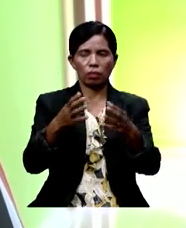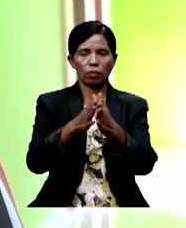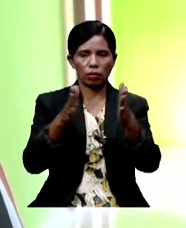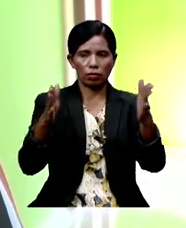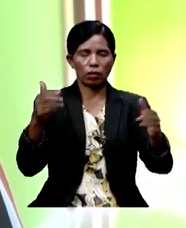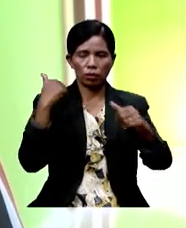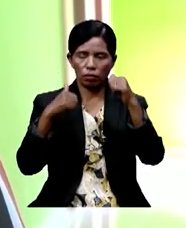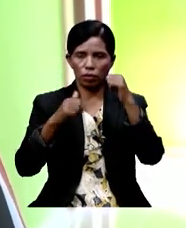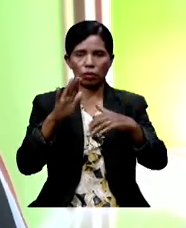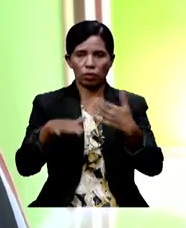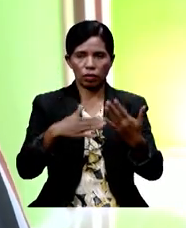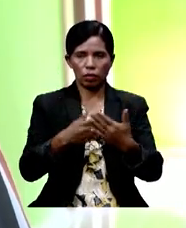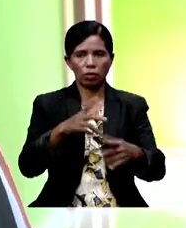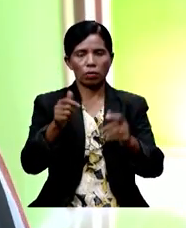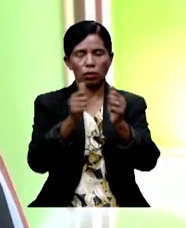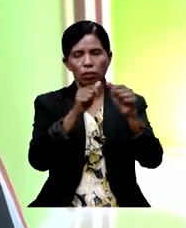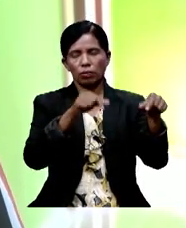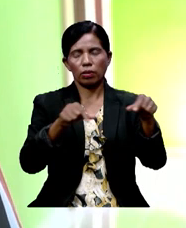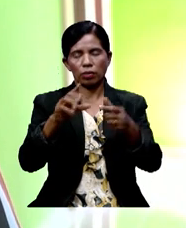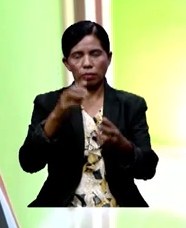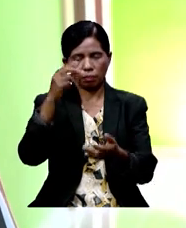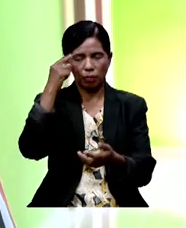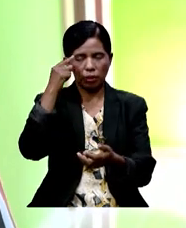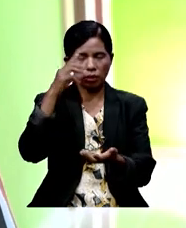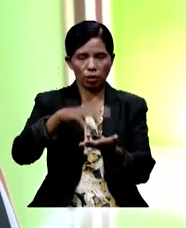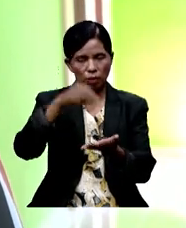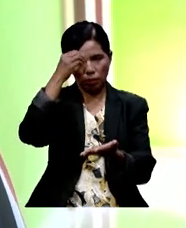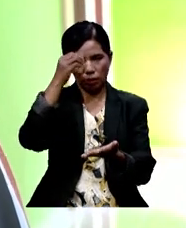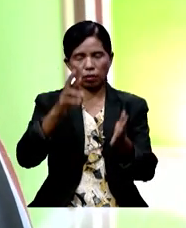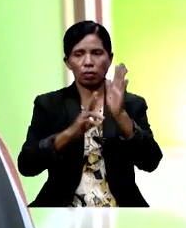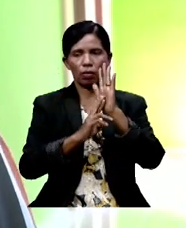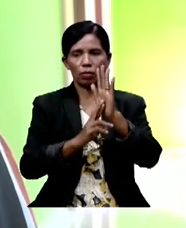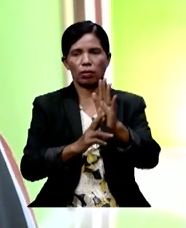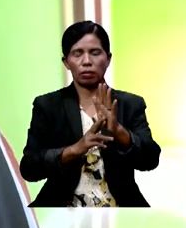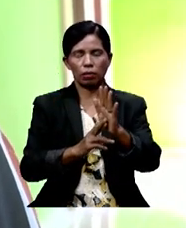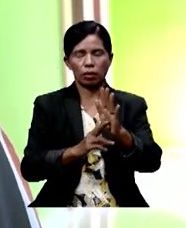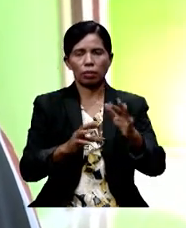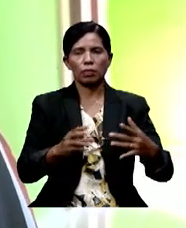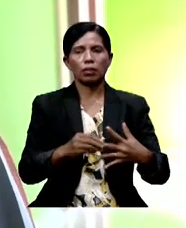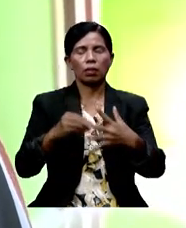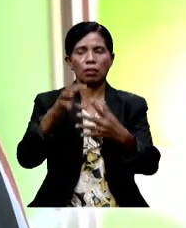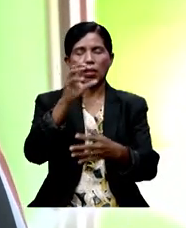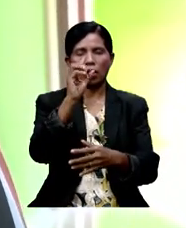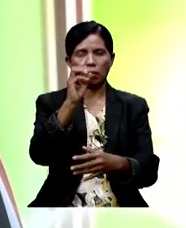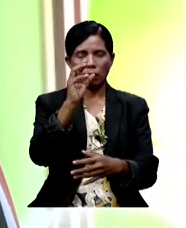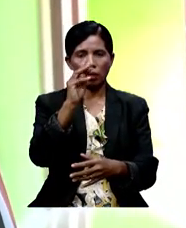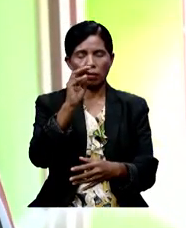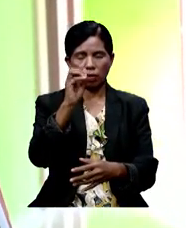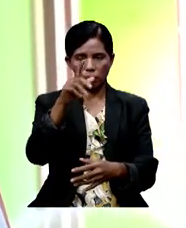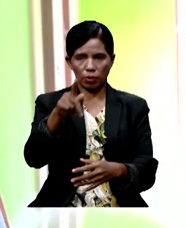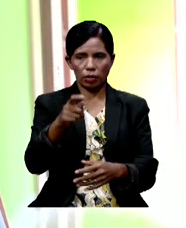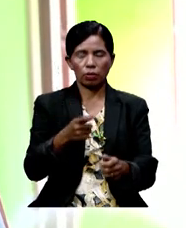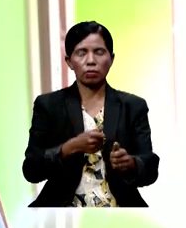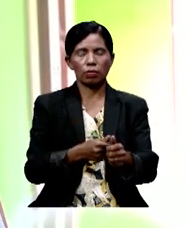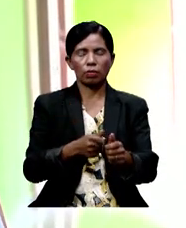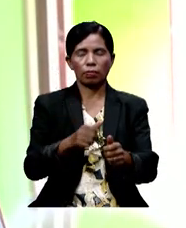foi impacto ba quebrar esse erro, tu não é uma deficiência matar ser a tu aprender. Também uma recomendação, Lilio ba obras públicas, tu ir, despaço o